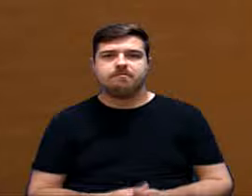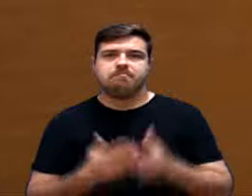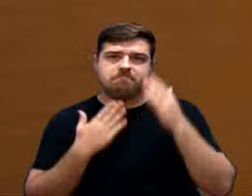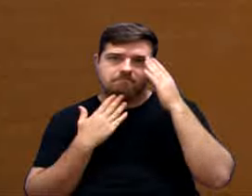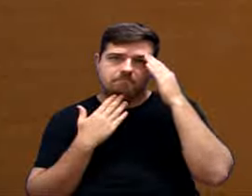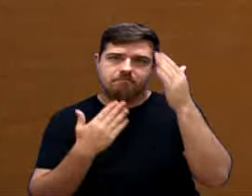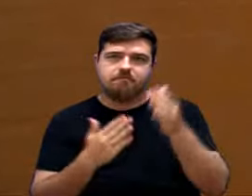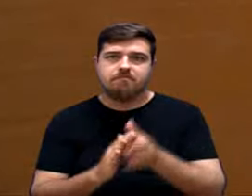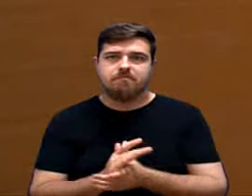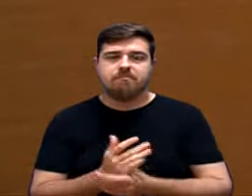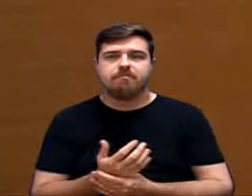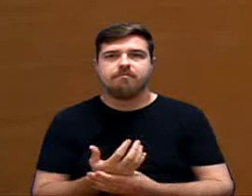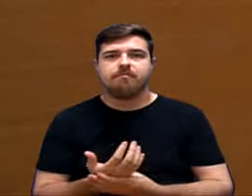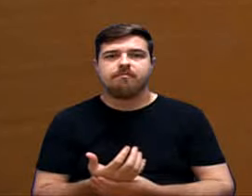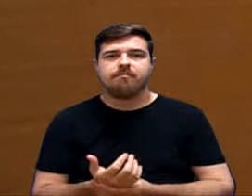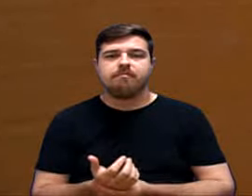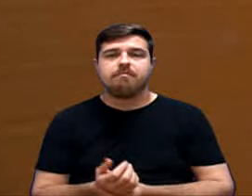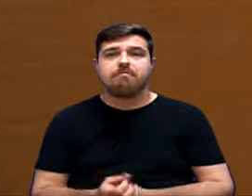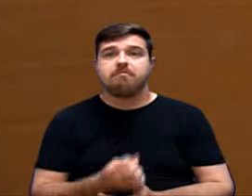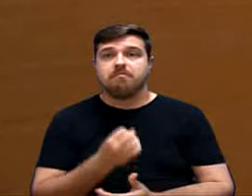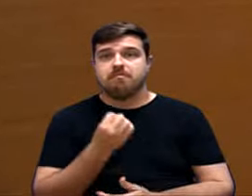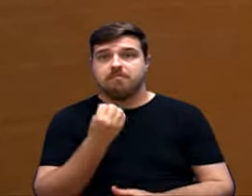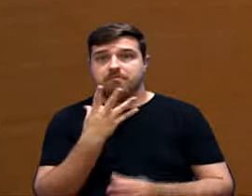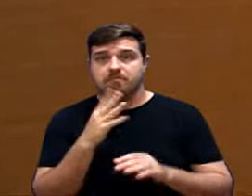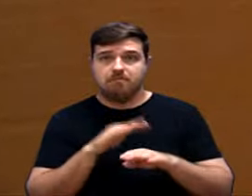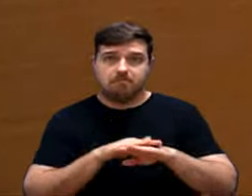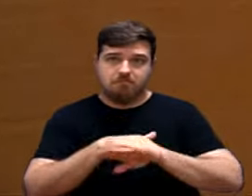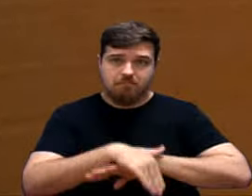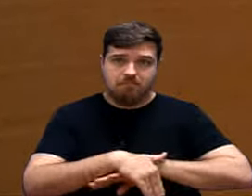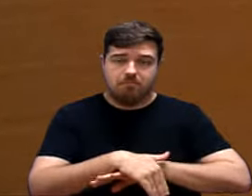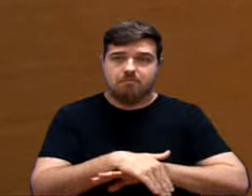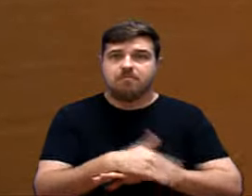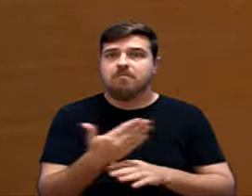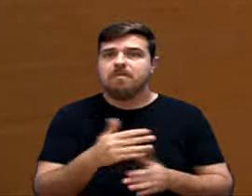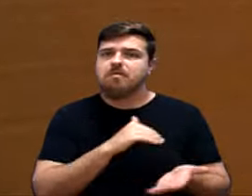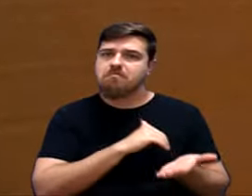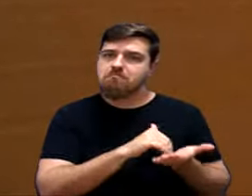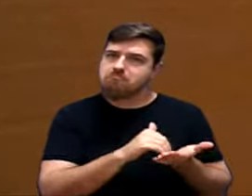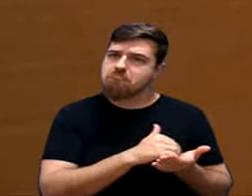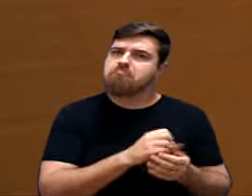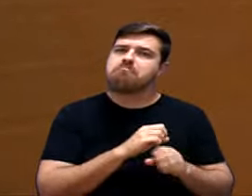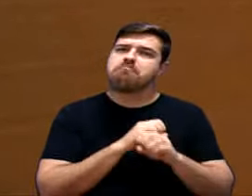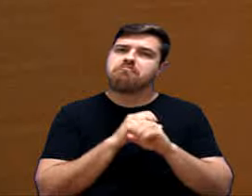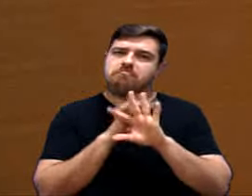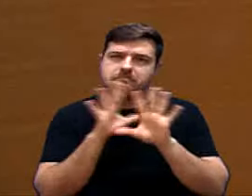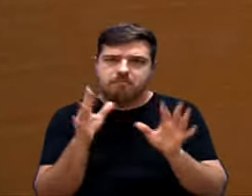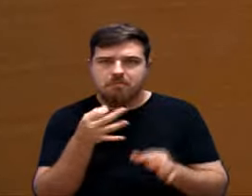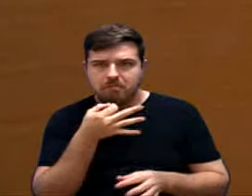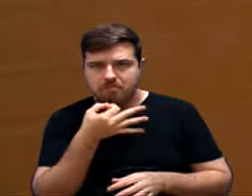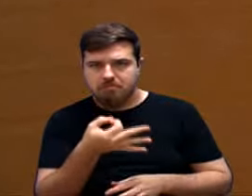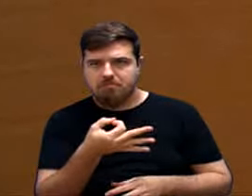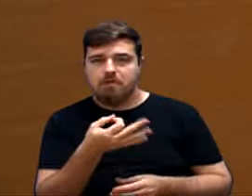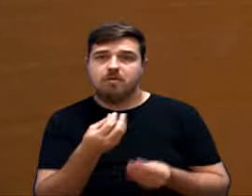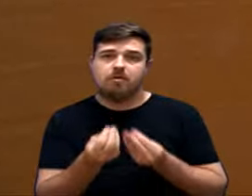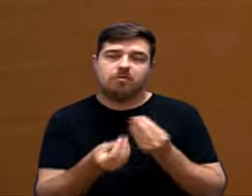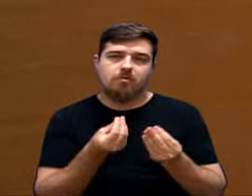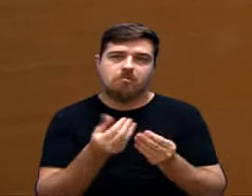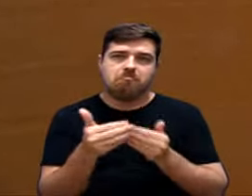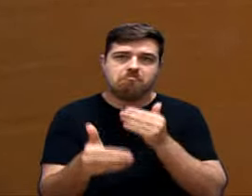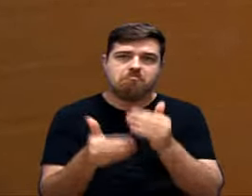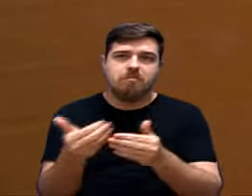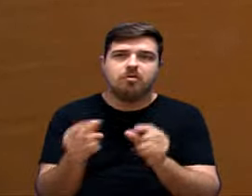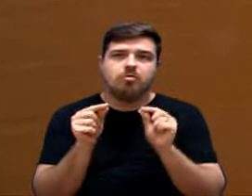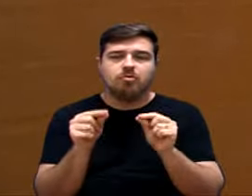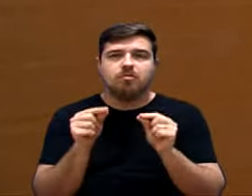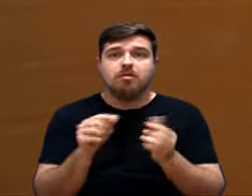obrigado boa noite boa noite obrigado a posição da secretaria foi muito clara né no processo eh O